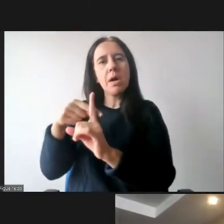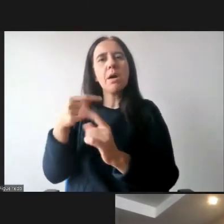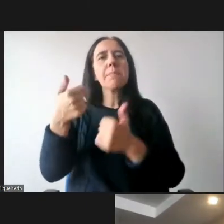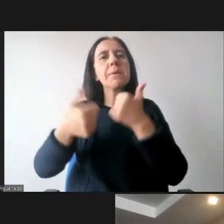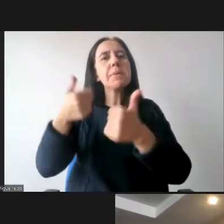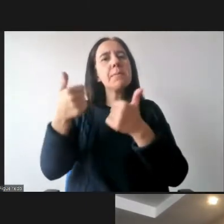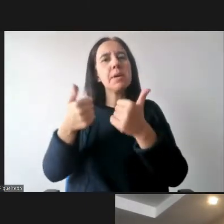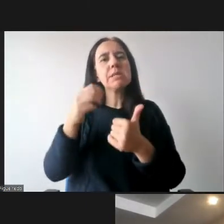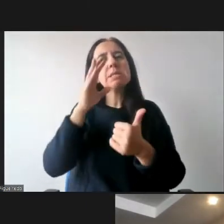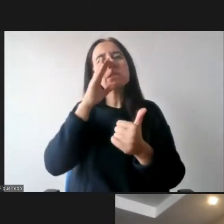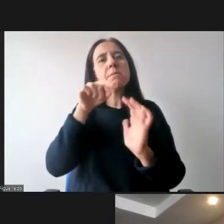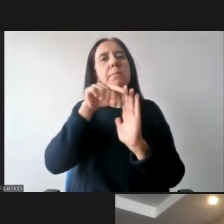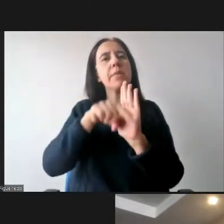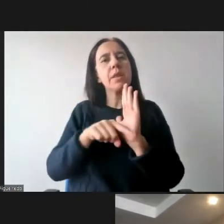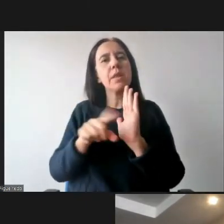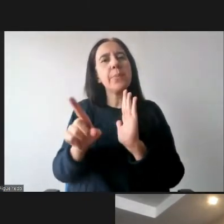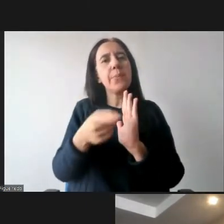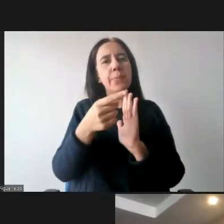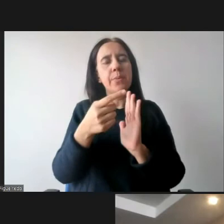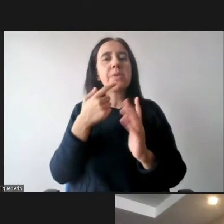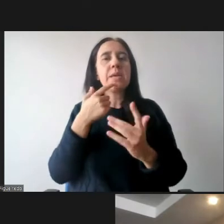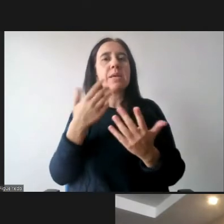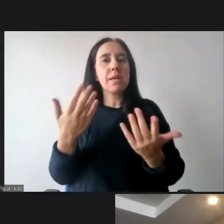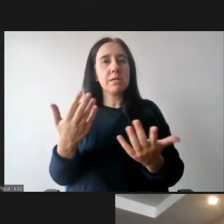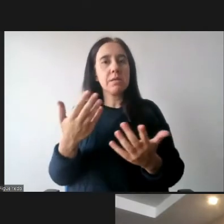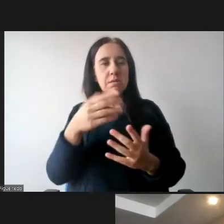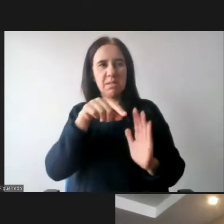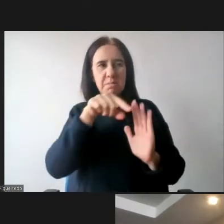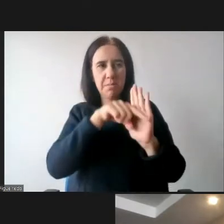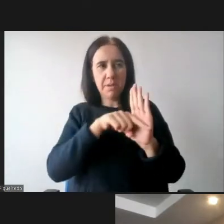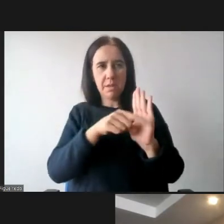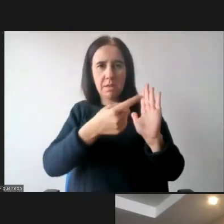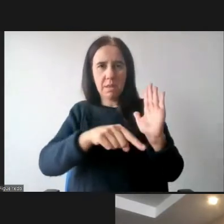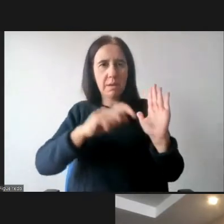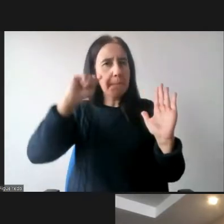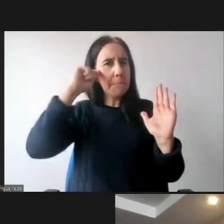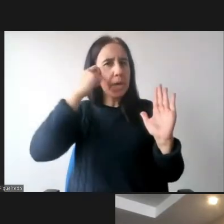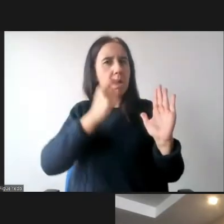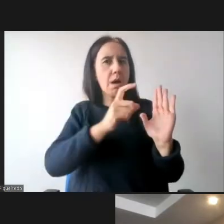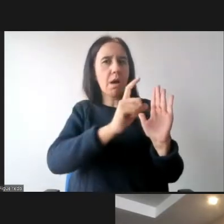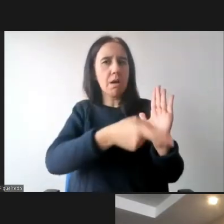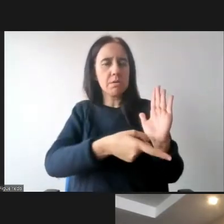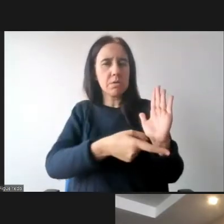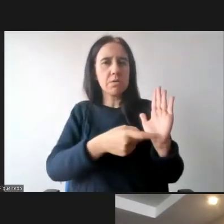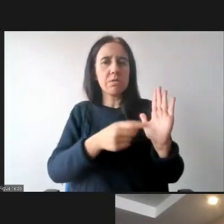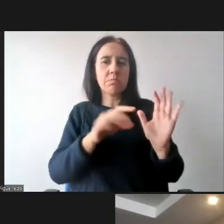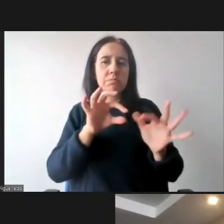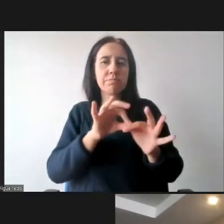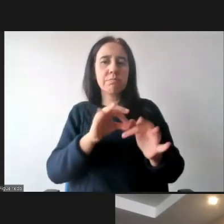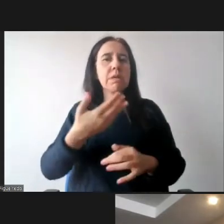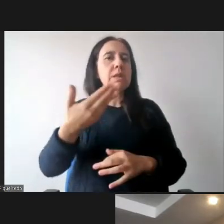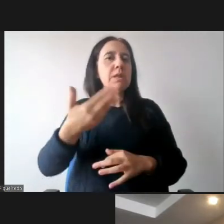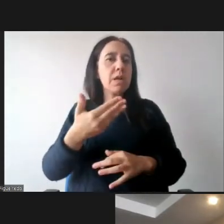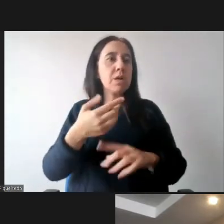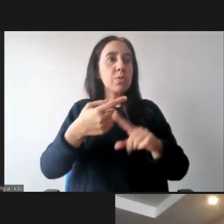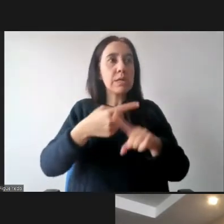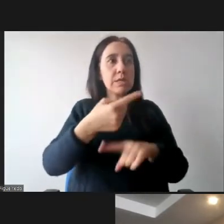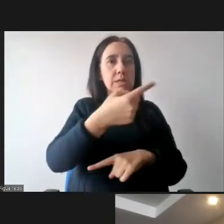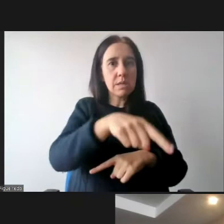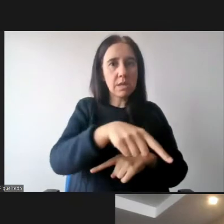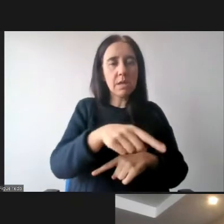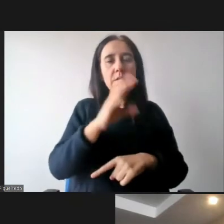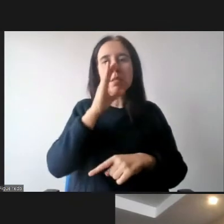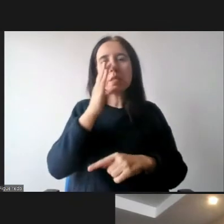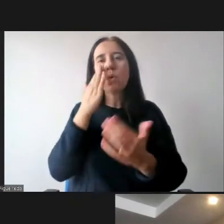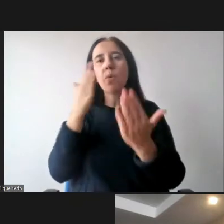ou seja, entre os custos que a medida representa, designadamente para os direitos ou interesses em causa, em